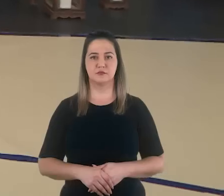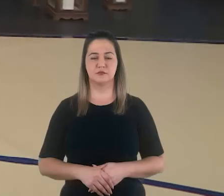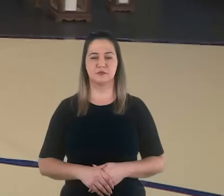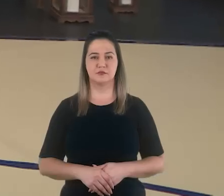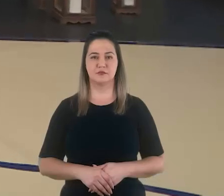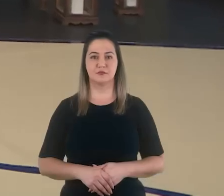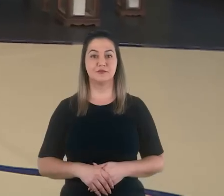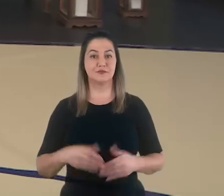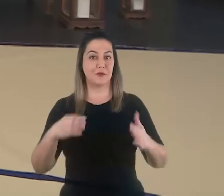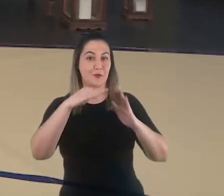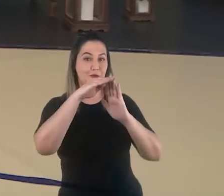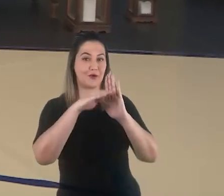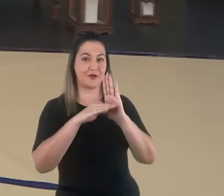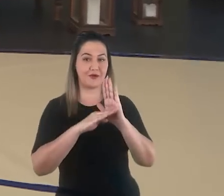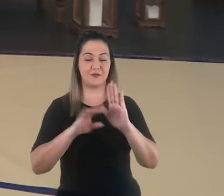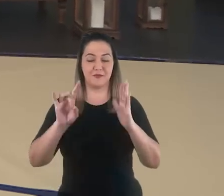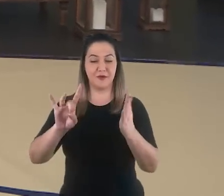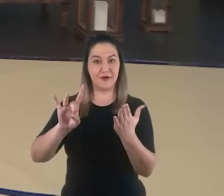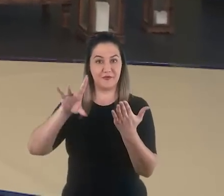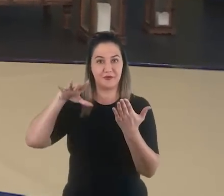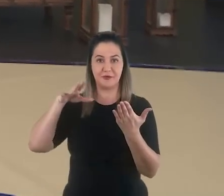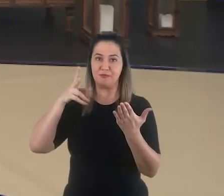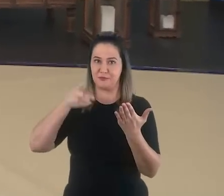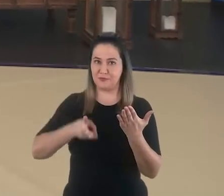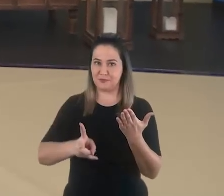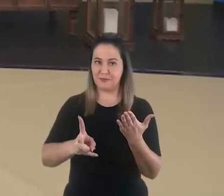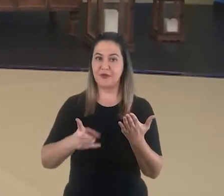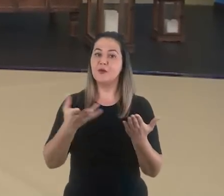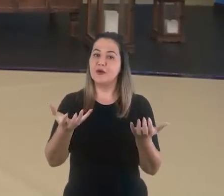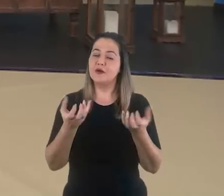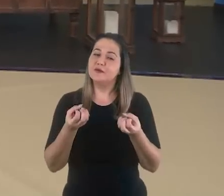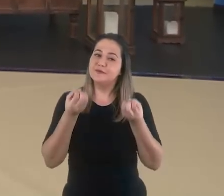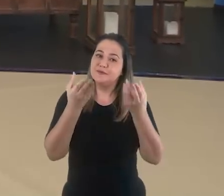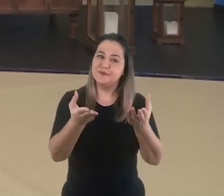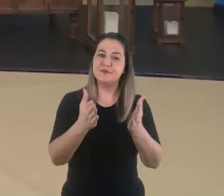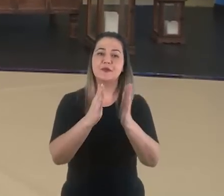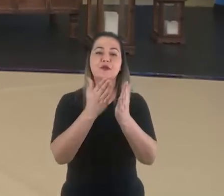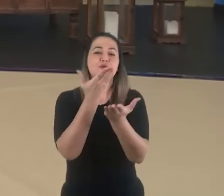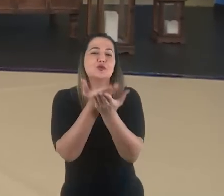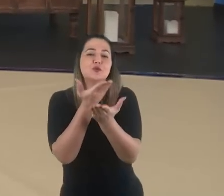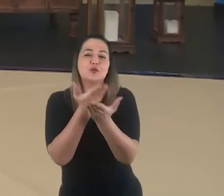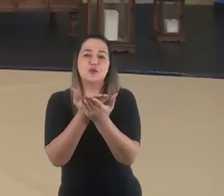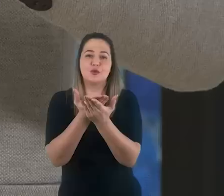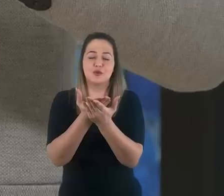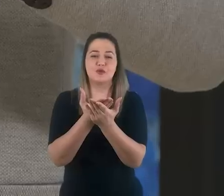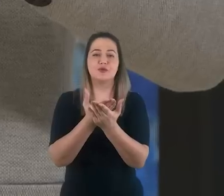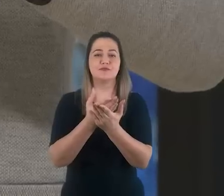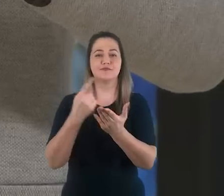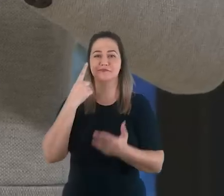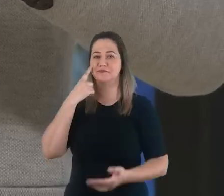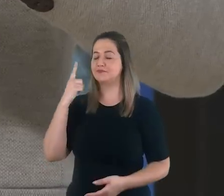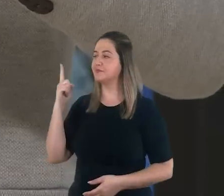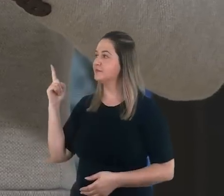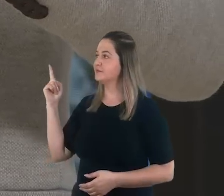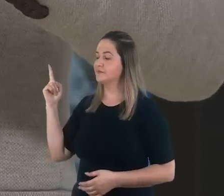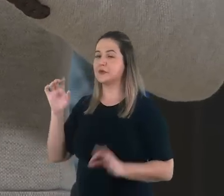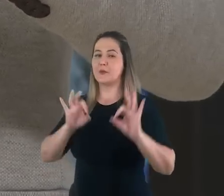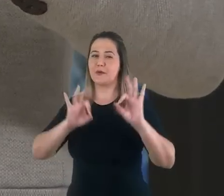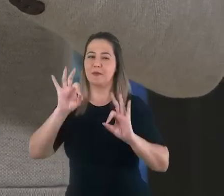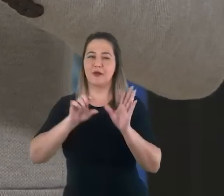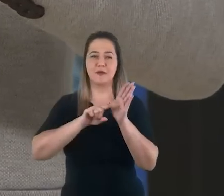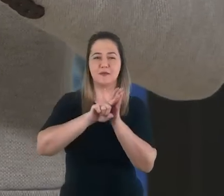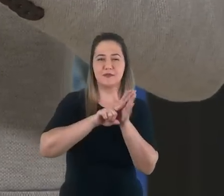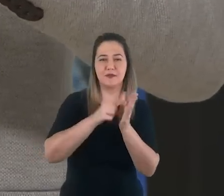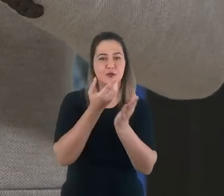De volta com o programa Evidências, eu quero oferecer para você mais uma vez o Guia de Estudos Evidências, preparado com todo carinho para